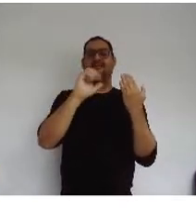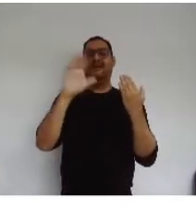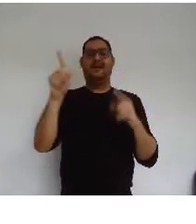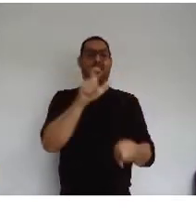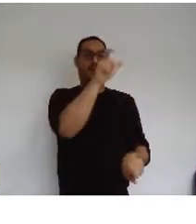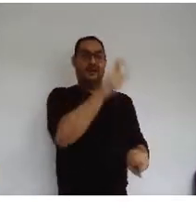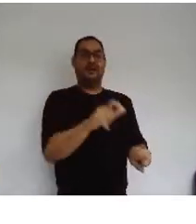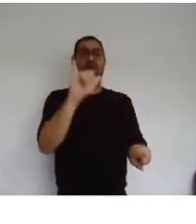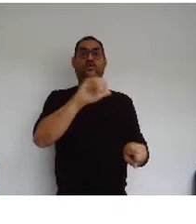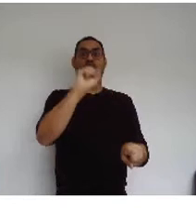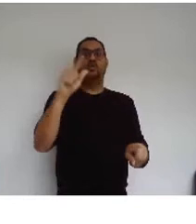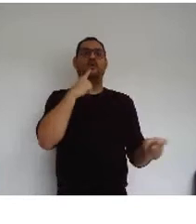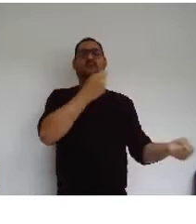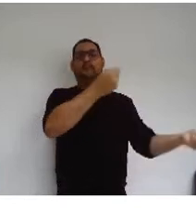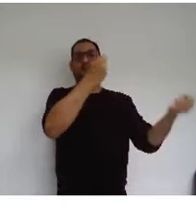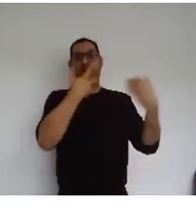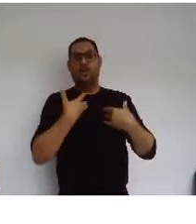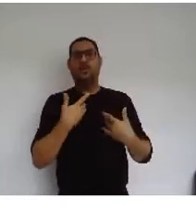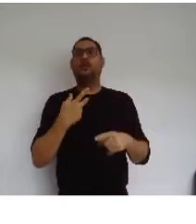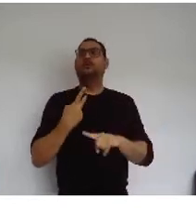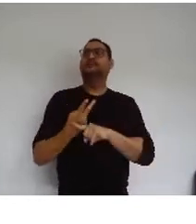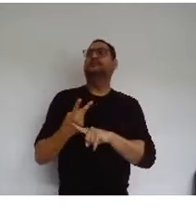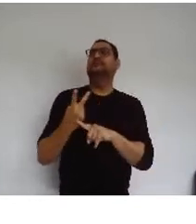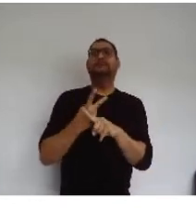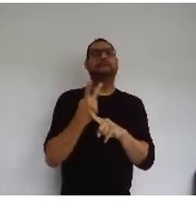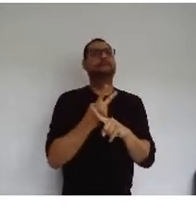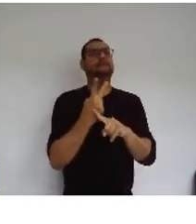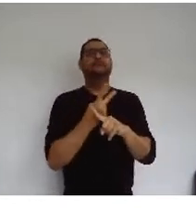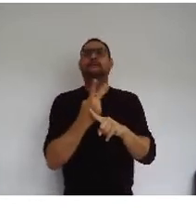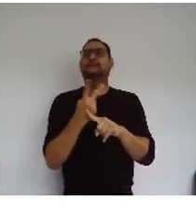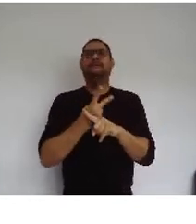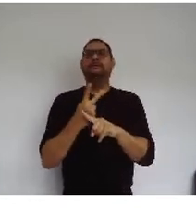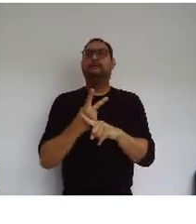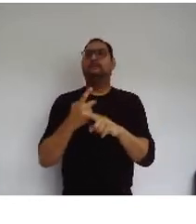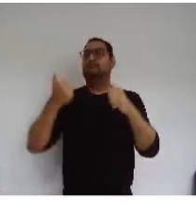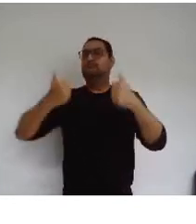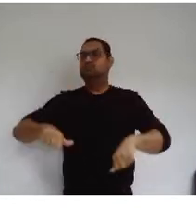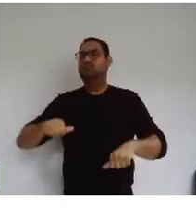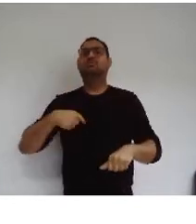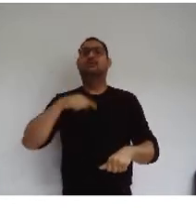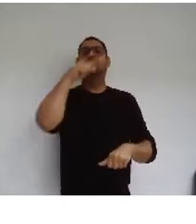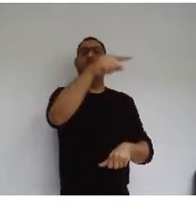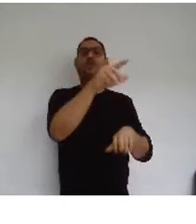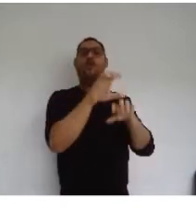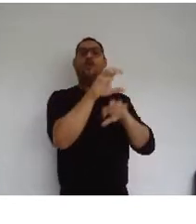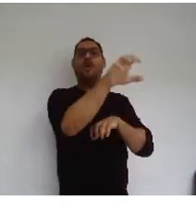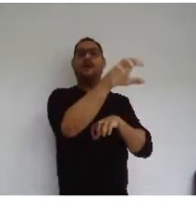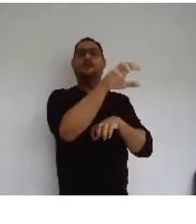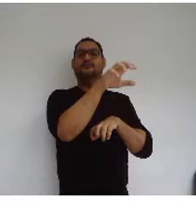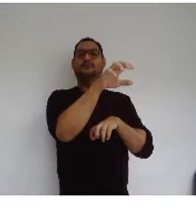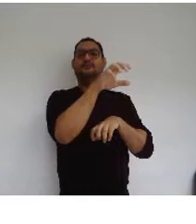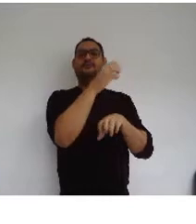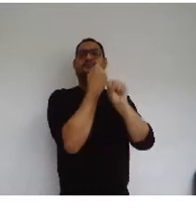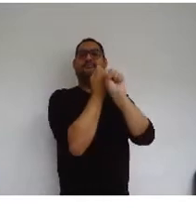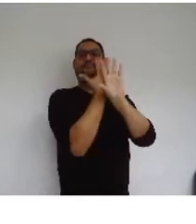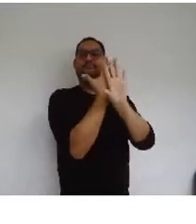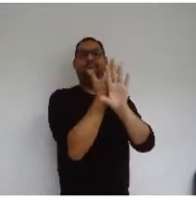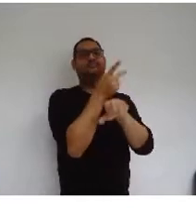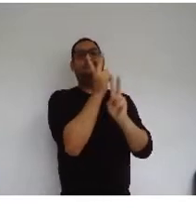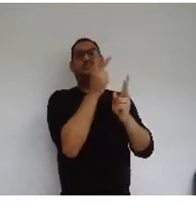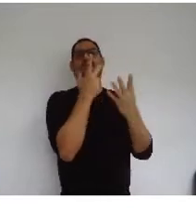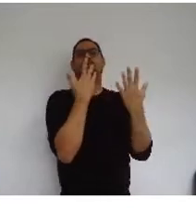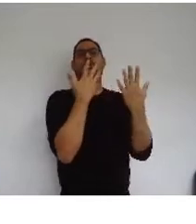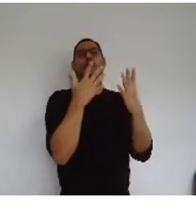por parceiros se estendeu ao mundo online, fazendo conversar, então, os discursos desses